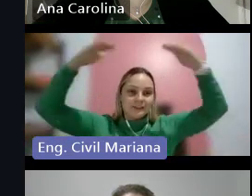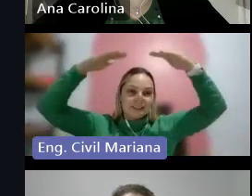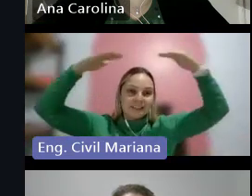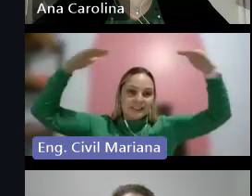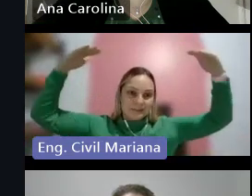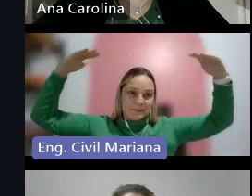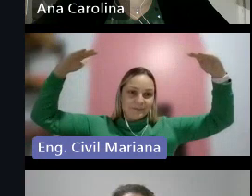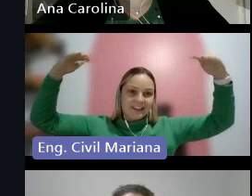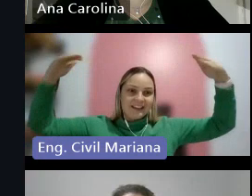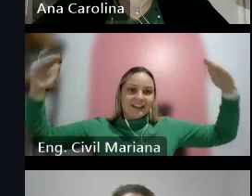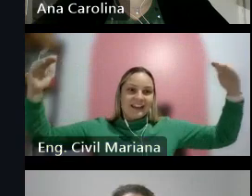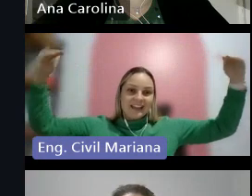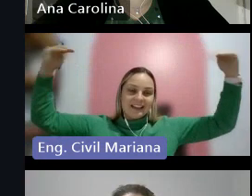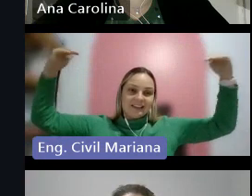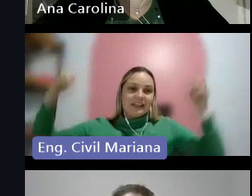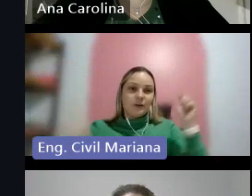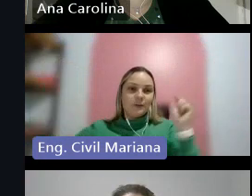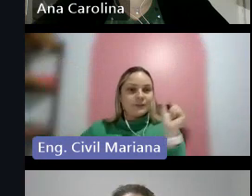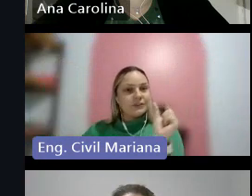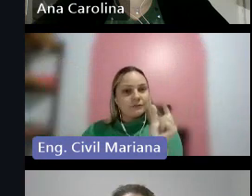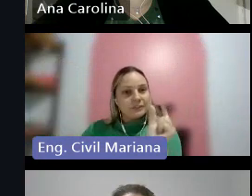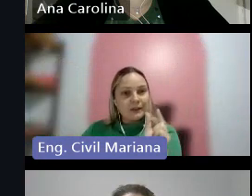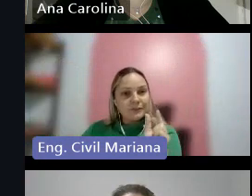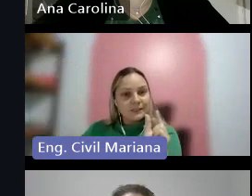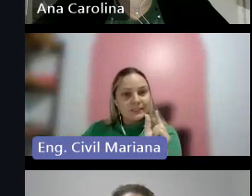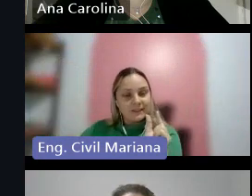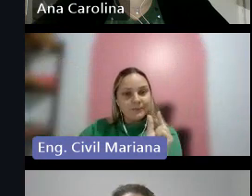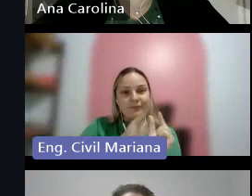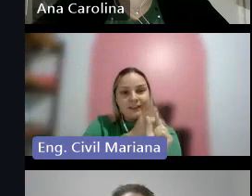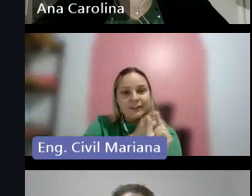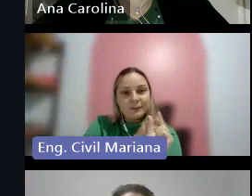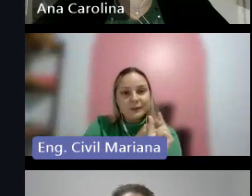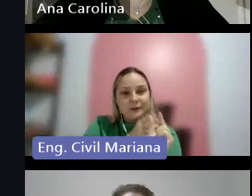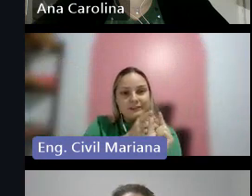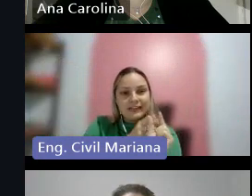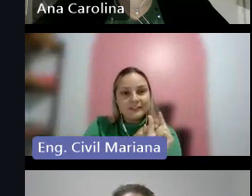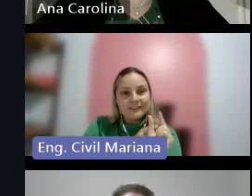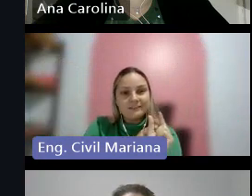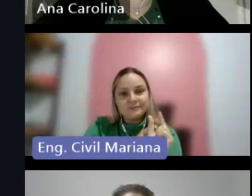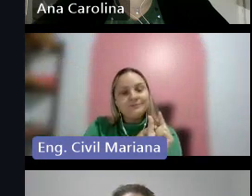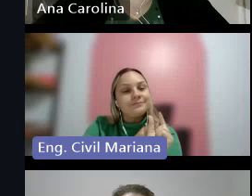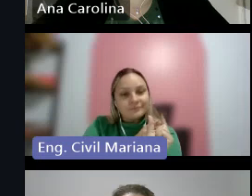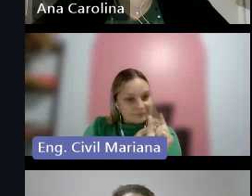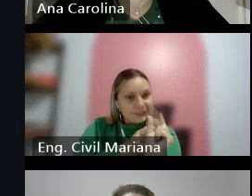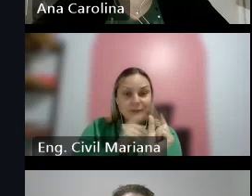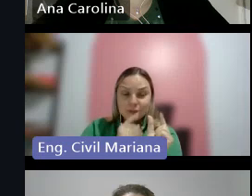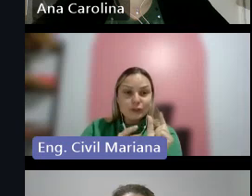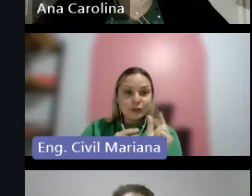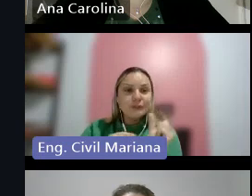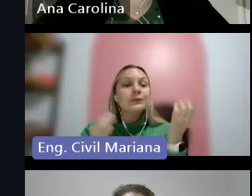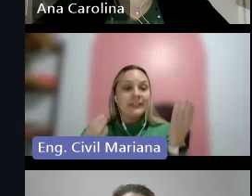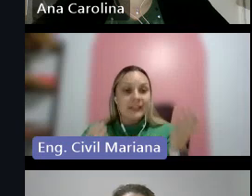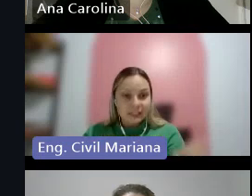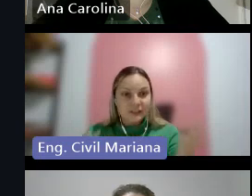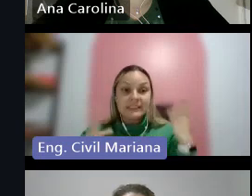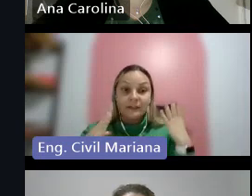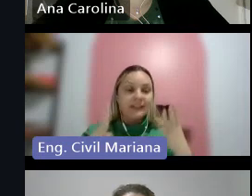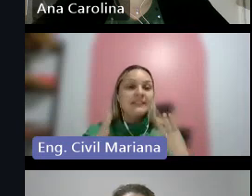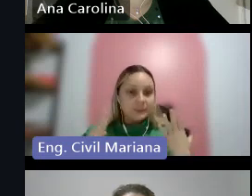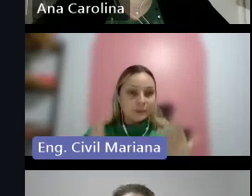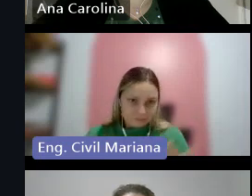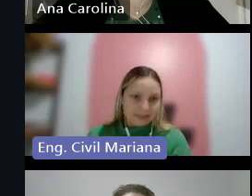nos apartamentos de cima. Ela tem como se fosse um espaço assim, entre o pré-moldado e o tijolo, porque